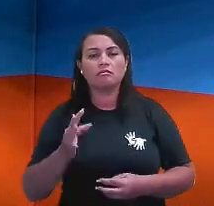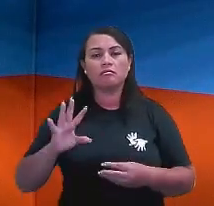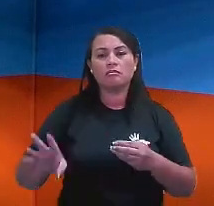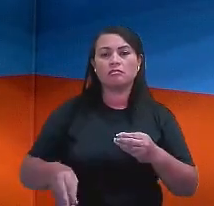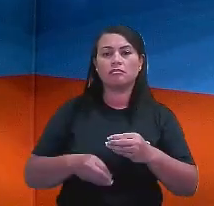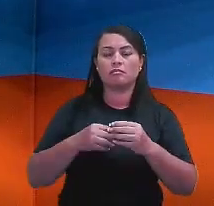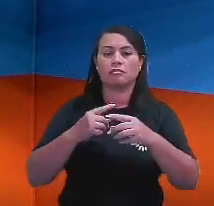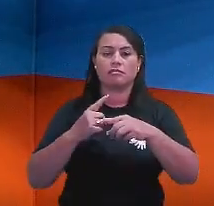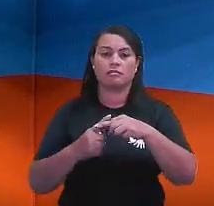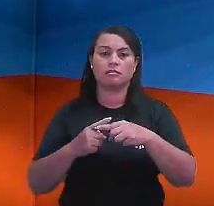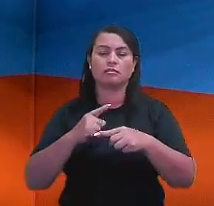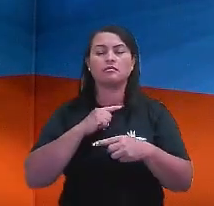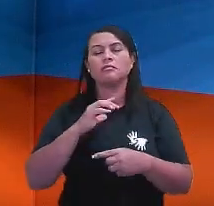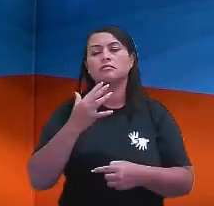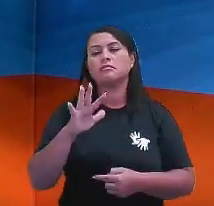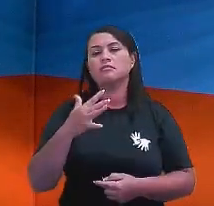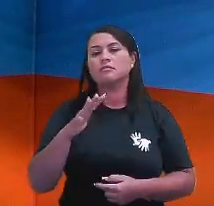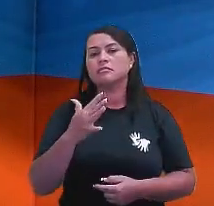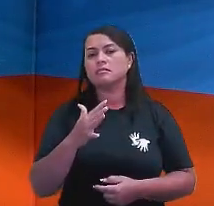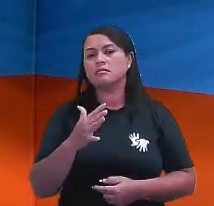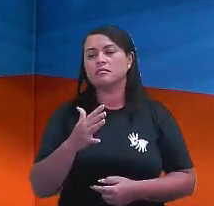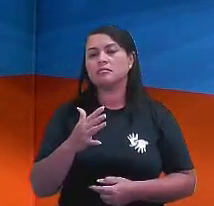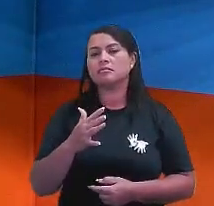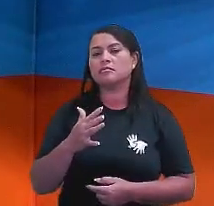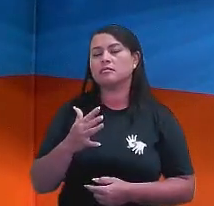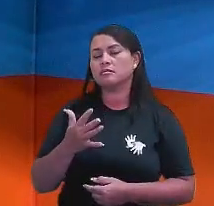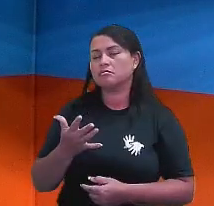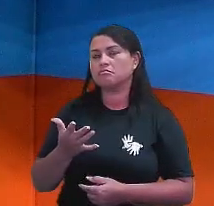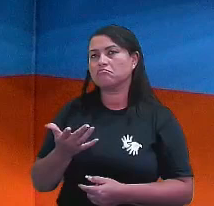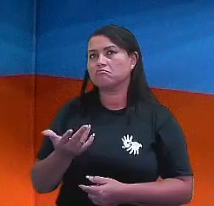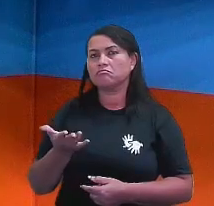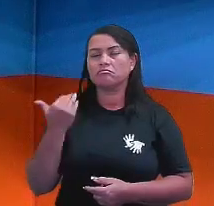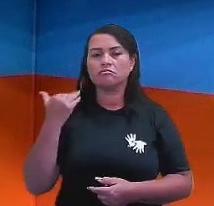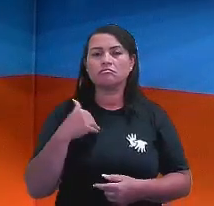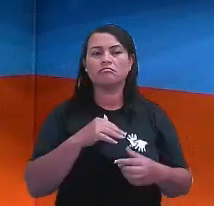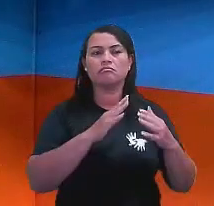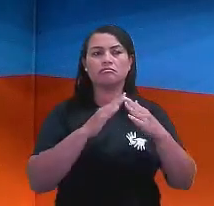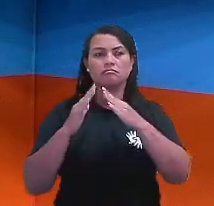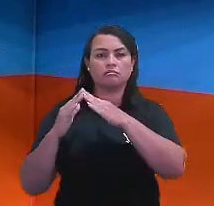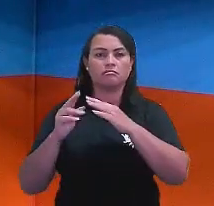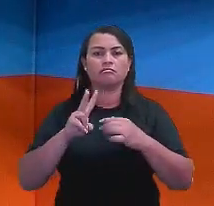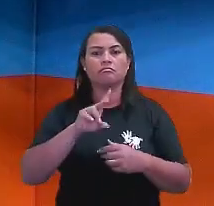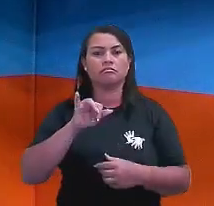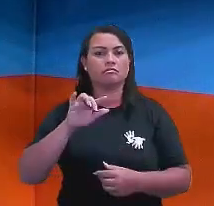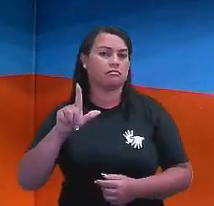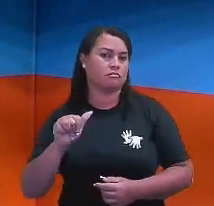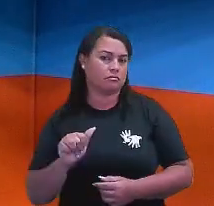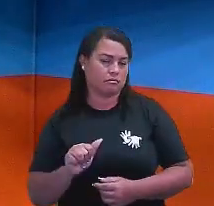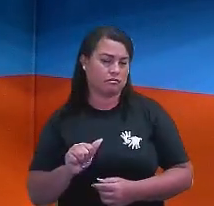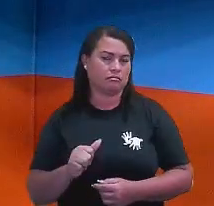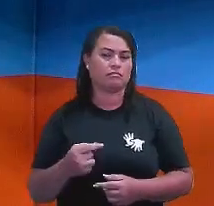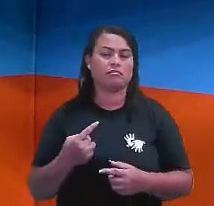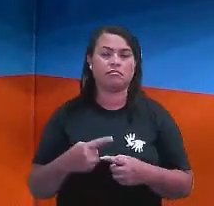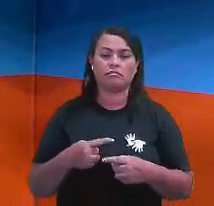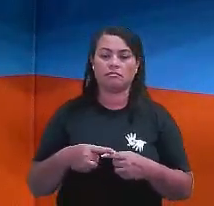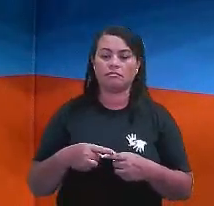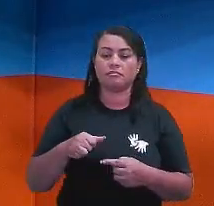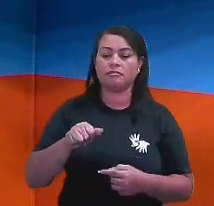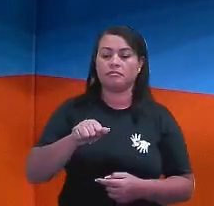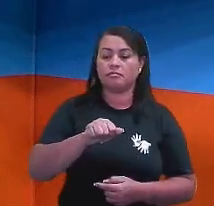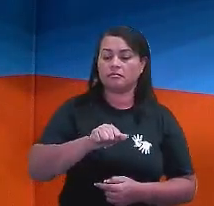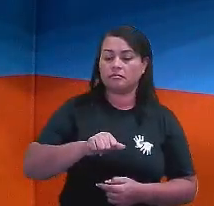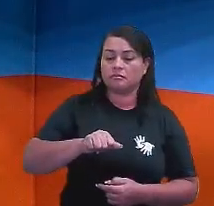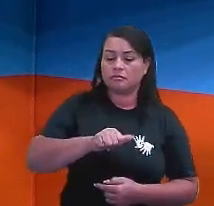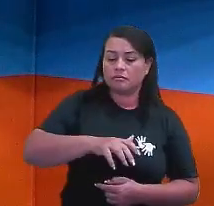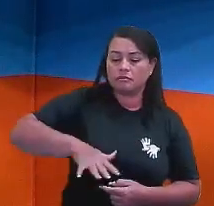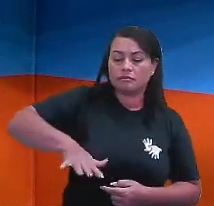chegar aproximadamente à área da época que era Vila de Santo Antão. Não é verdade? Porque as áreas que estão aqui,